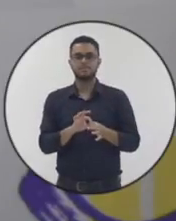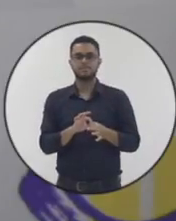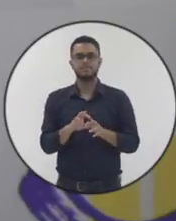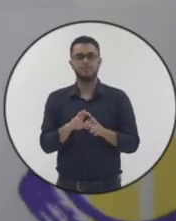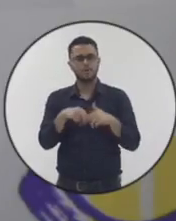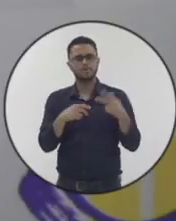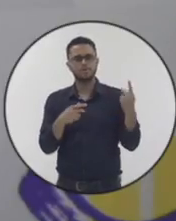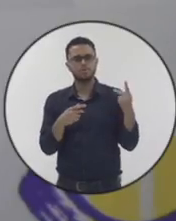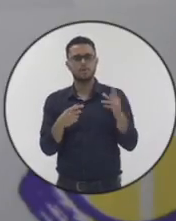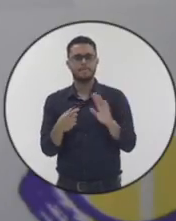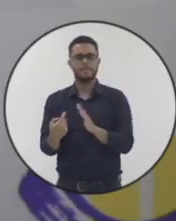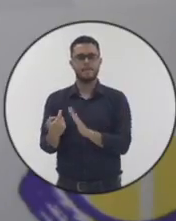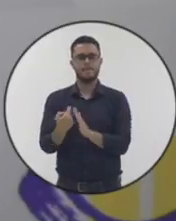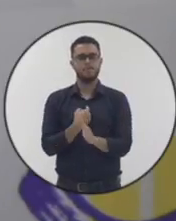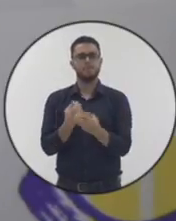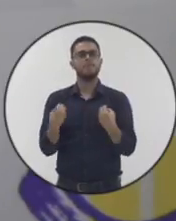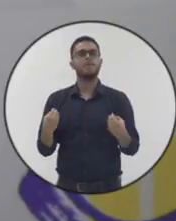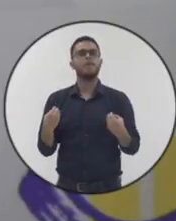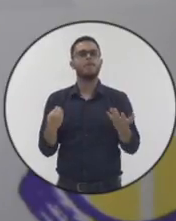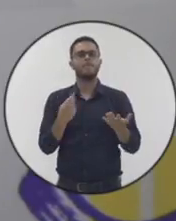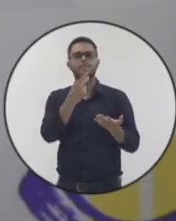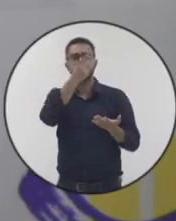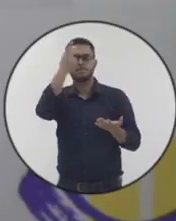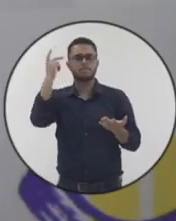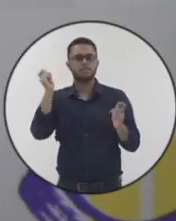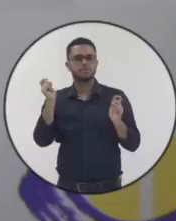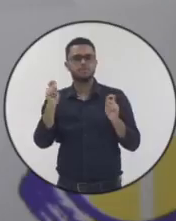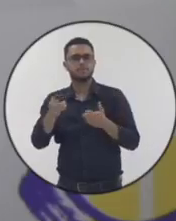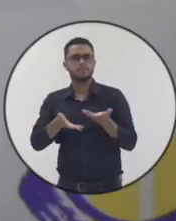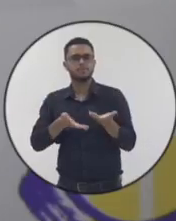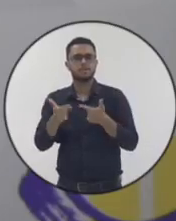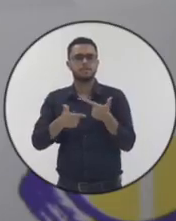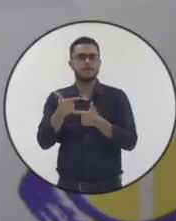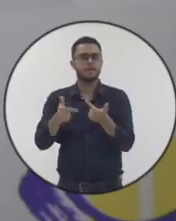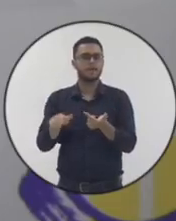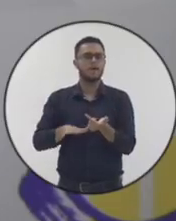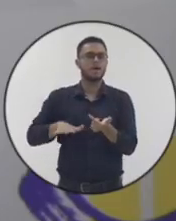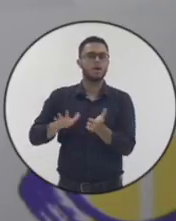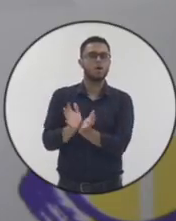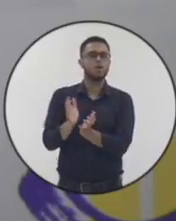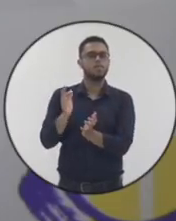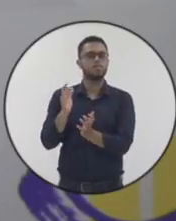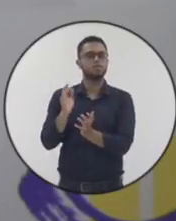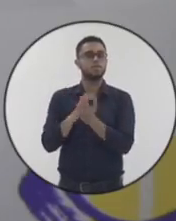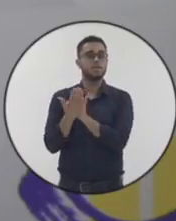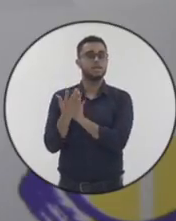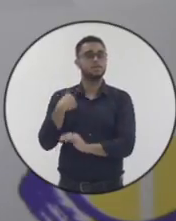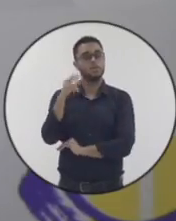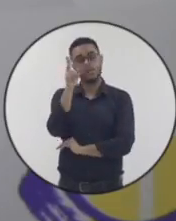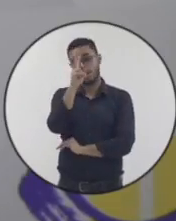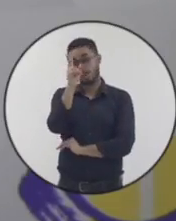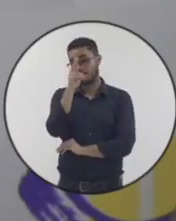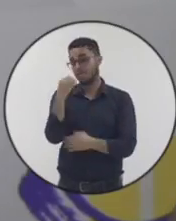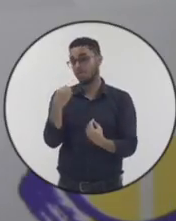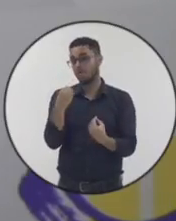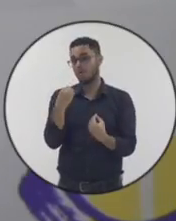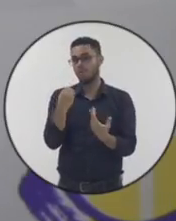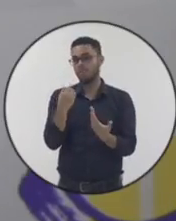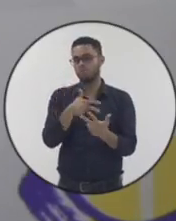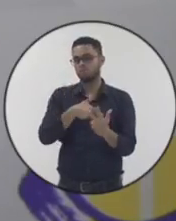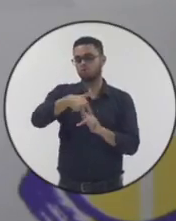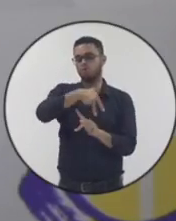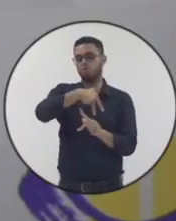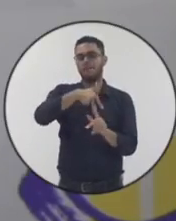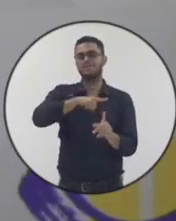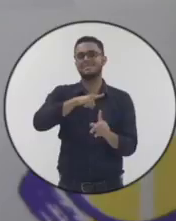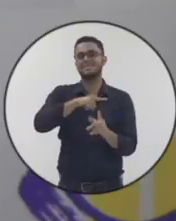pergunta sobre como esses gestores e essas gestoras podem estar atuando em relação à população trans, eu fiquei lembrando dos próprios princípios do SUAS. E